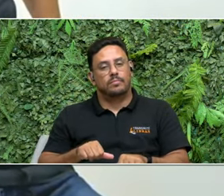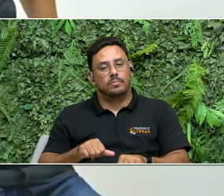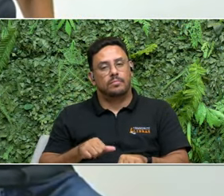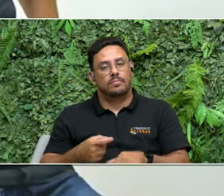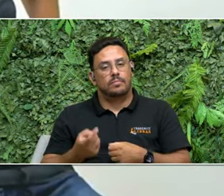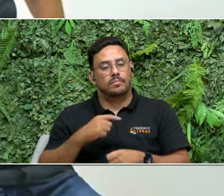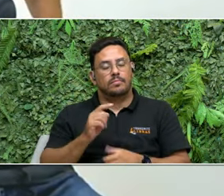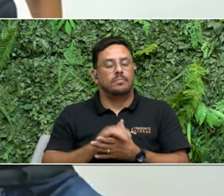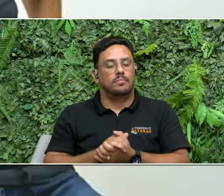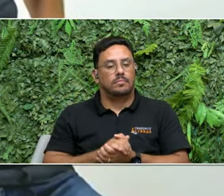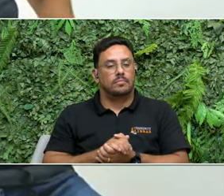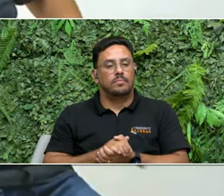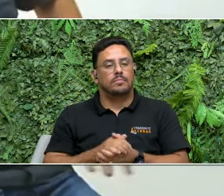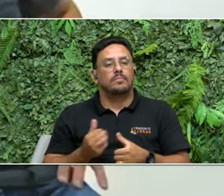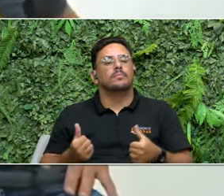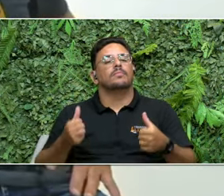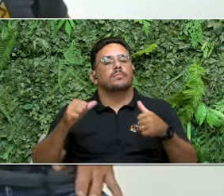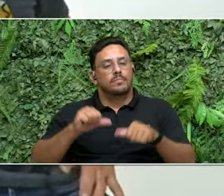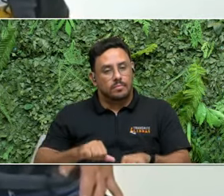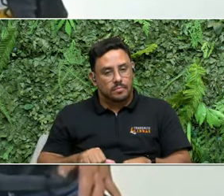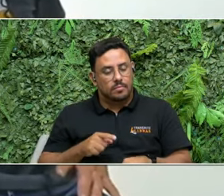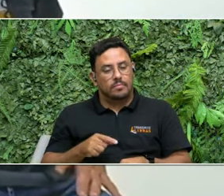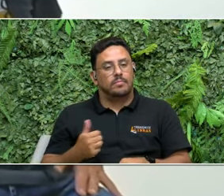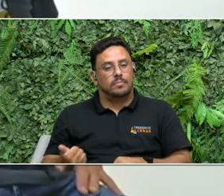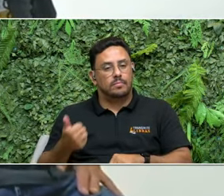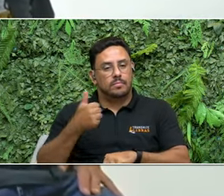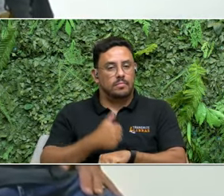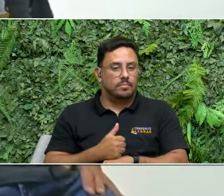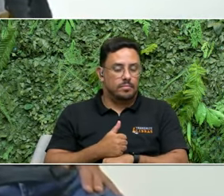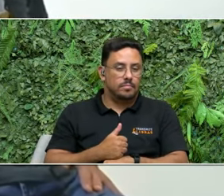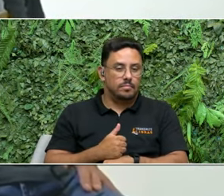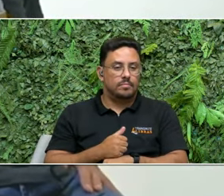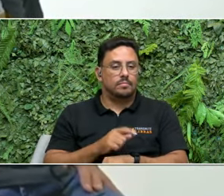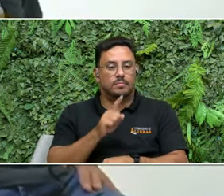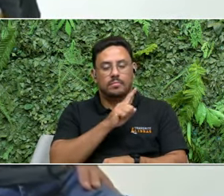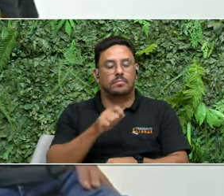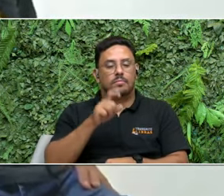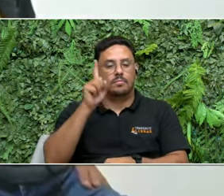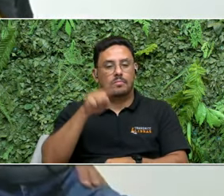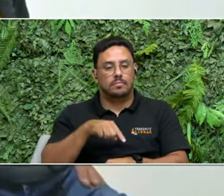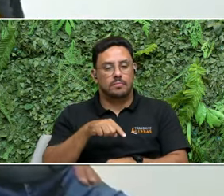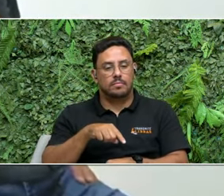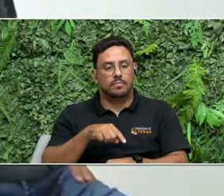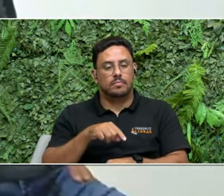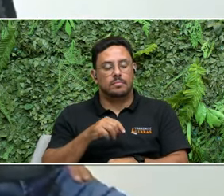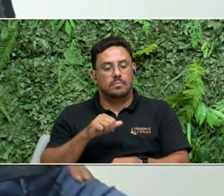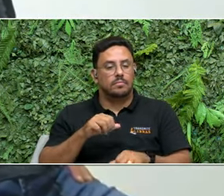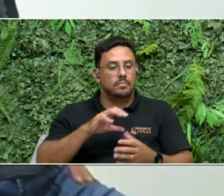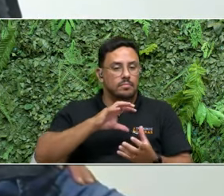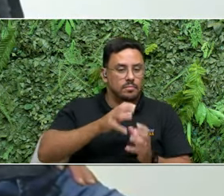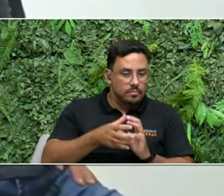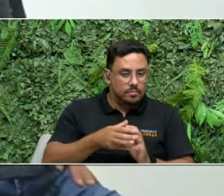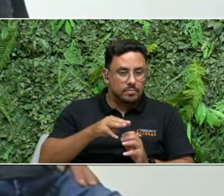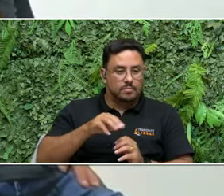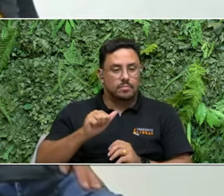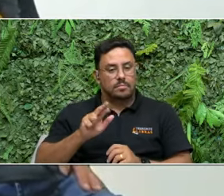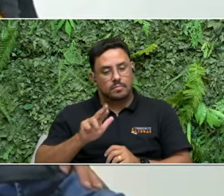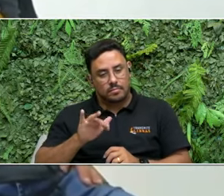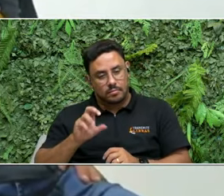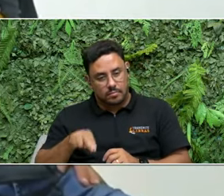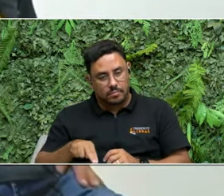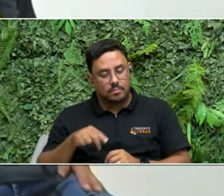Cruzeiro ele não era o pior quando ele foi substituído pelo Zé Ivaldo mas aí para a manutenção do Marlon porque Na